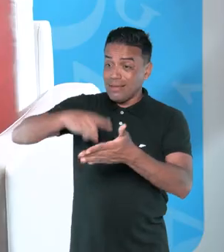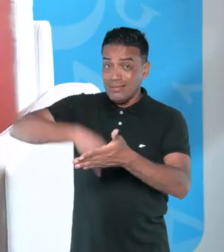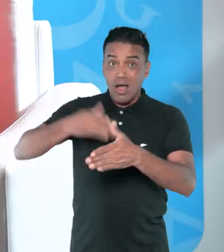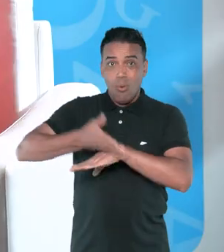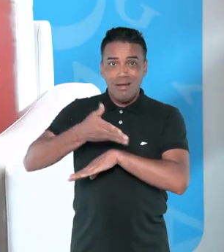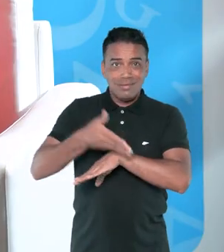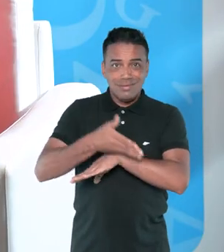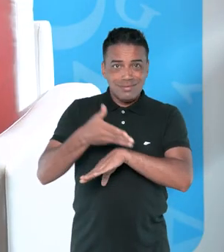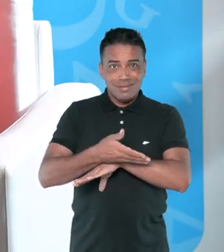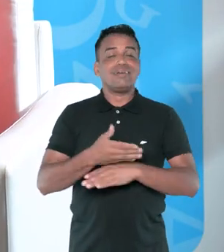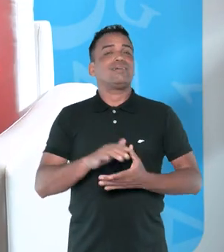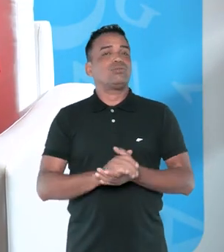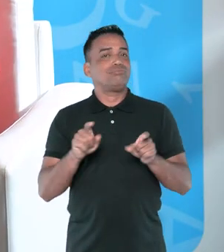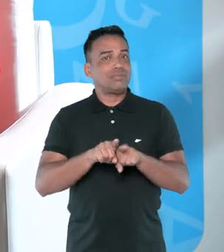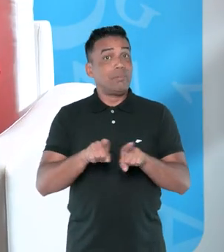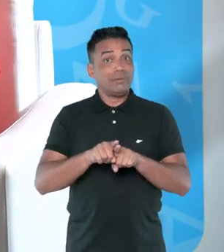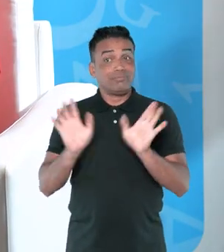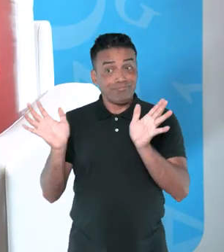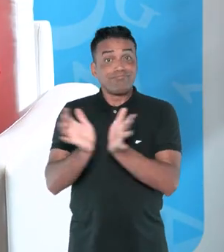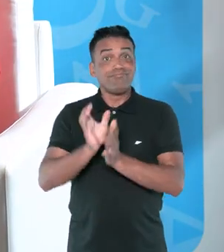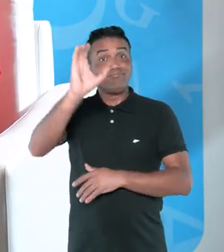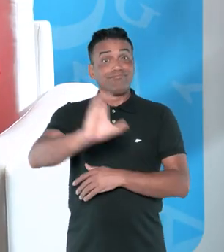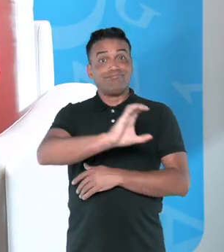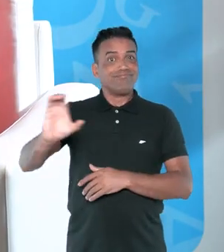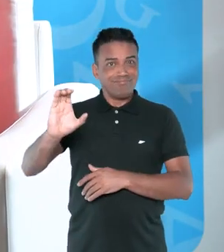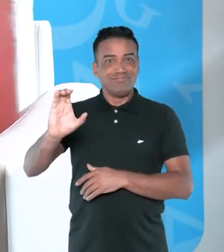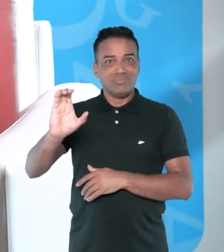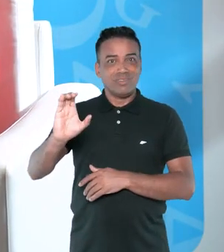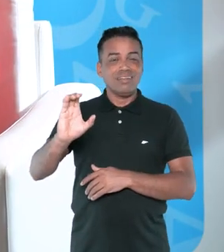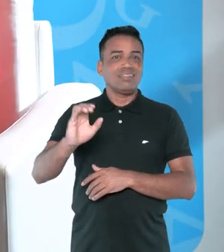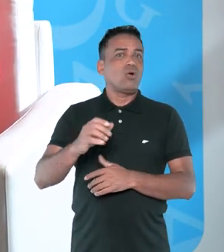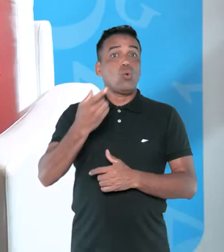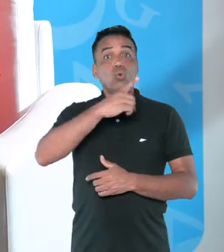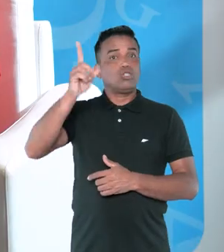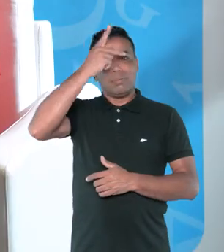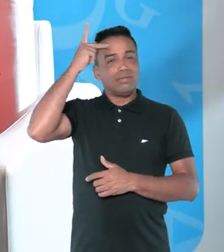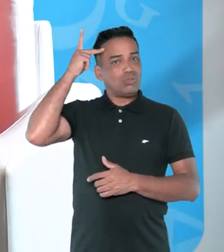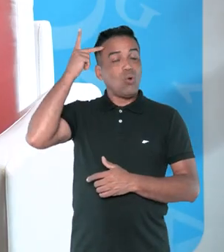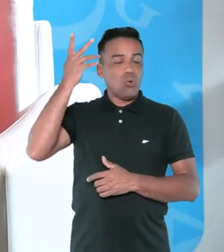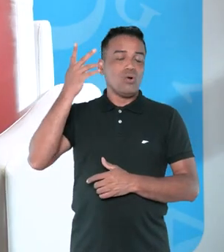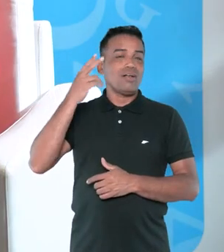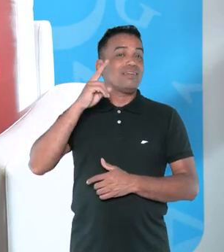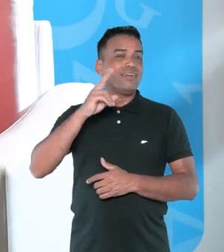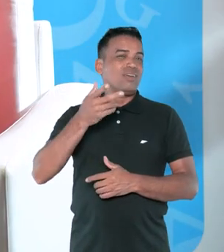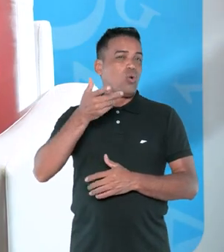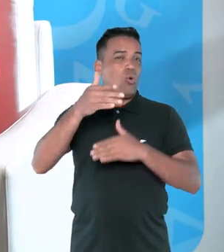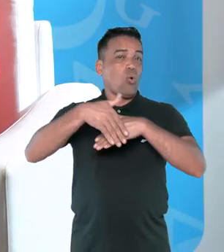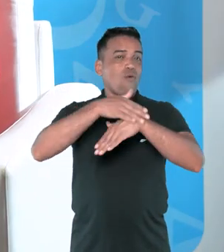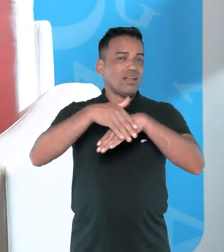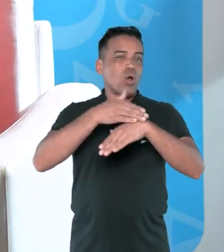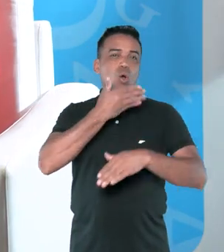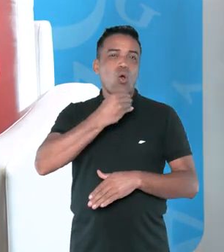aos dominicanos. Então, eu entrevistei o Frei Xavier Plassat, que é um frade que foi a última pessoa que falou com o Frei Tito, que viu a corda.